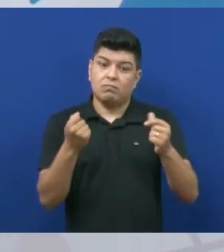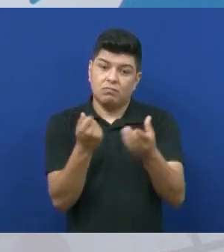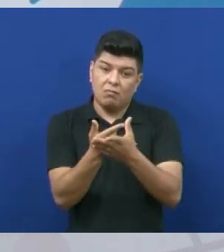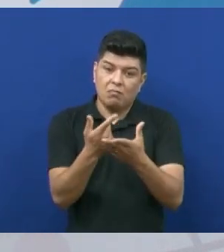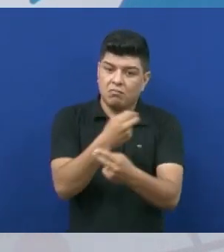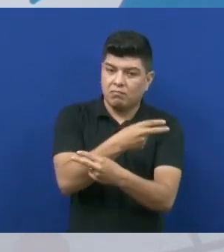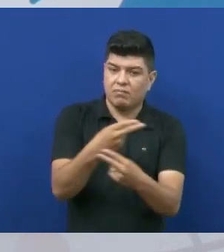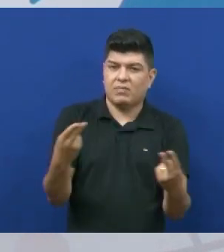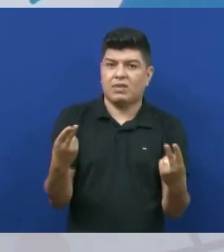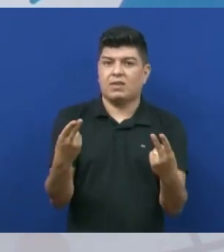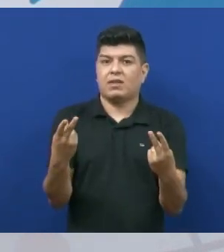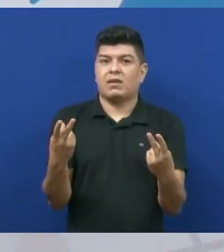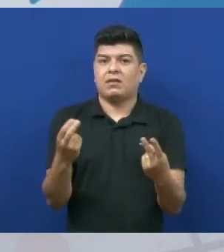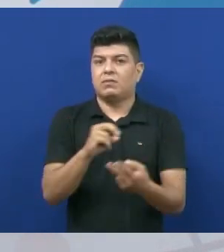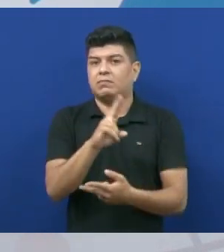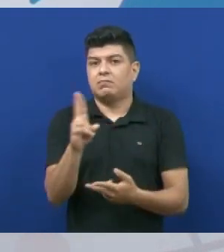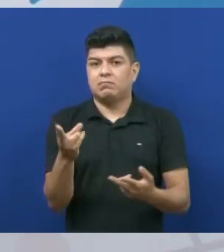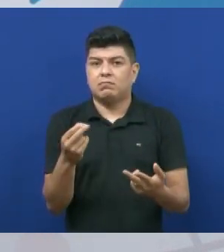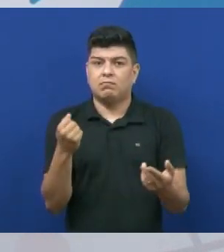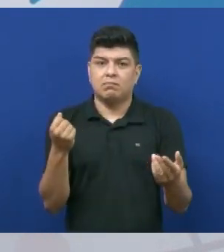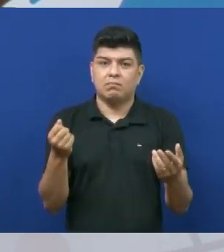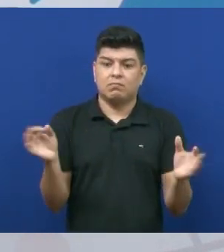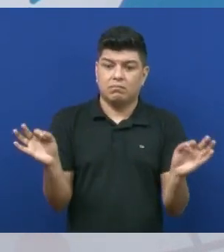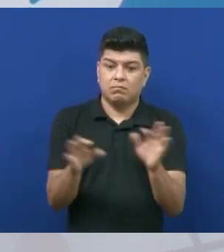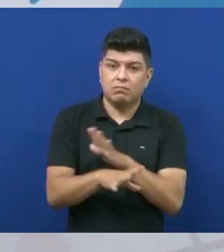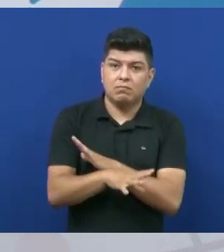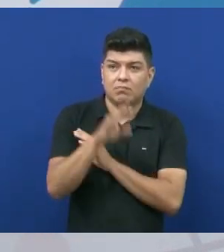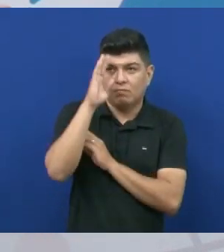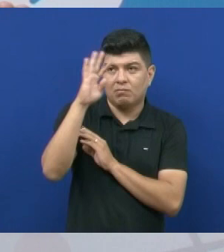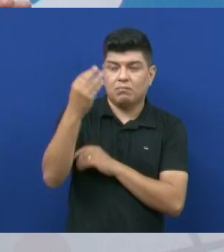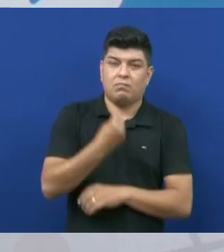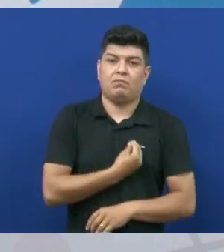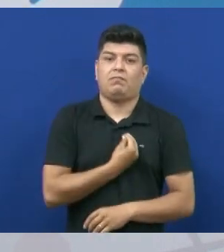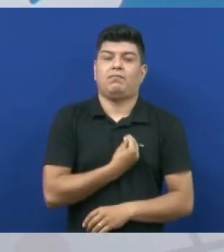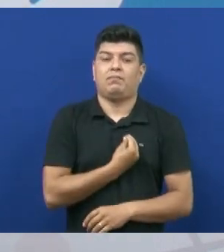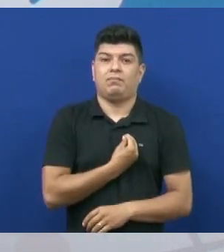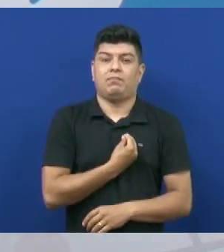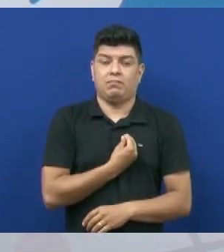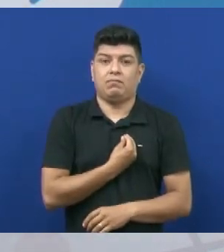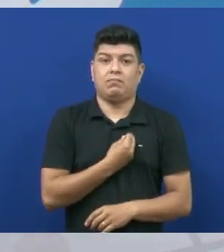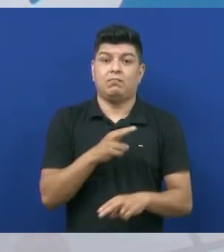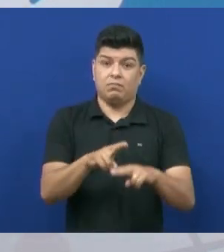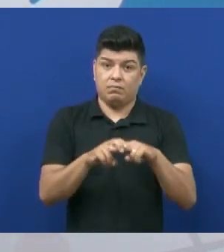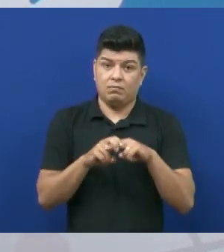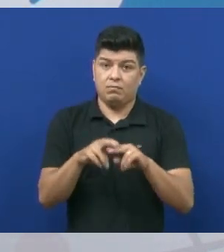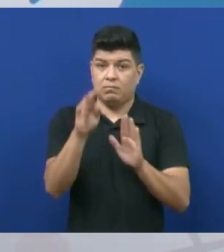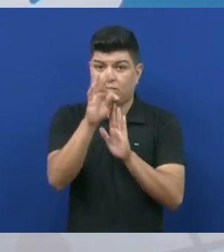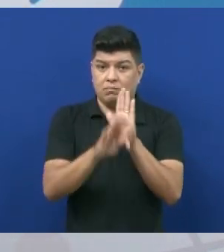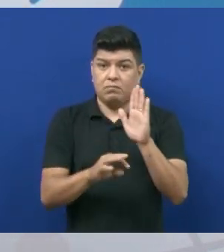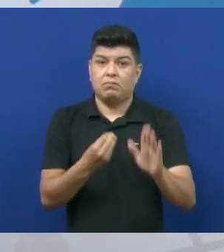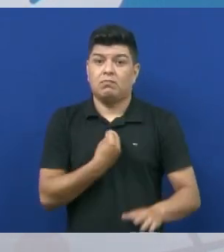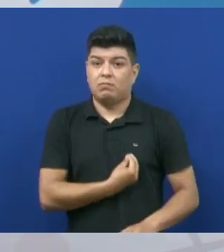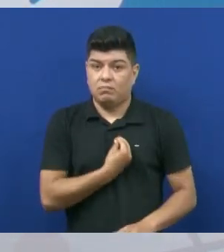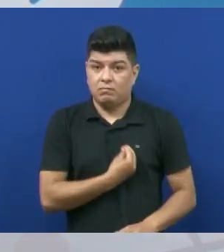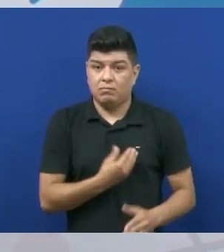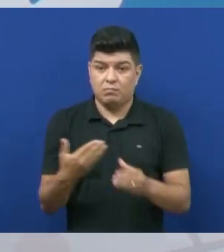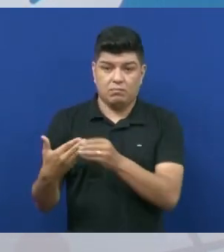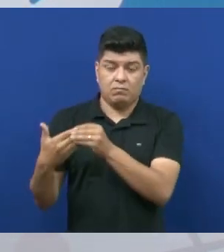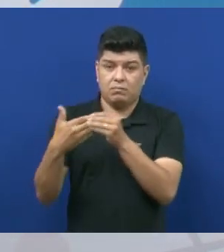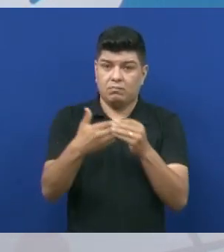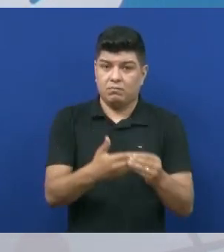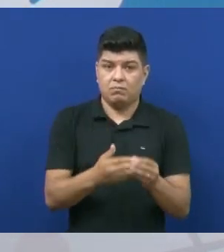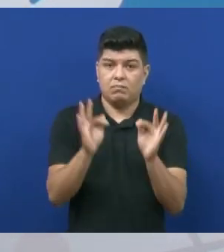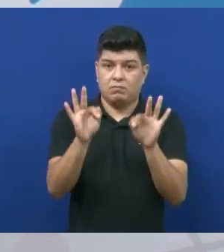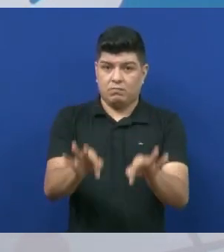adquirir algo, adquirir um objeto para completar seu sonho de vida? Então é para isso que os textos existem, eles trazem